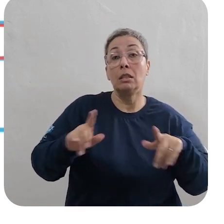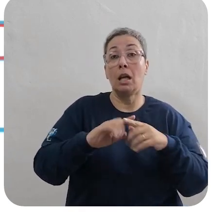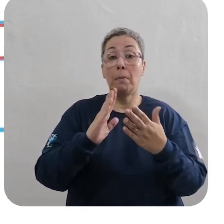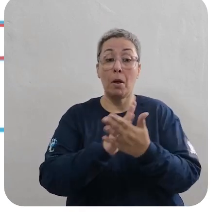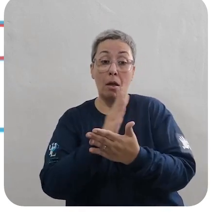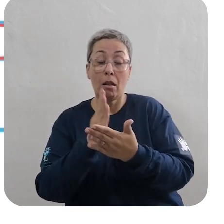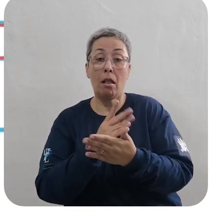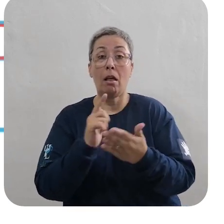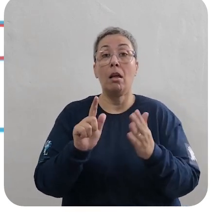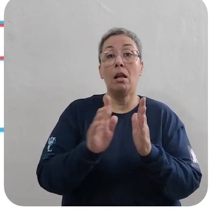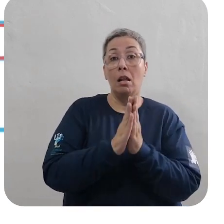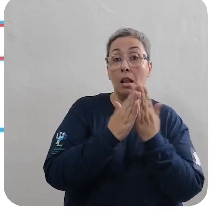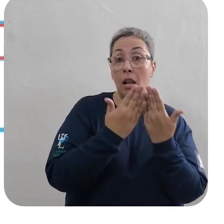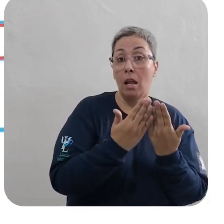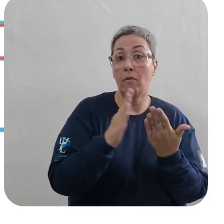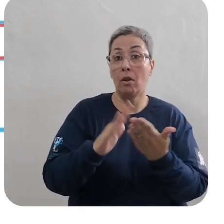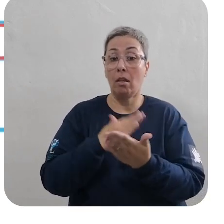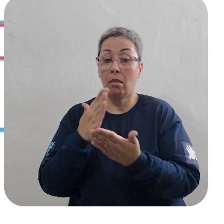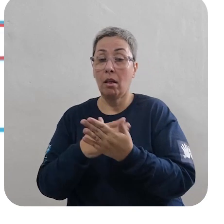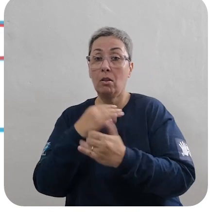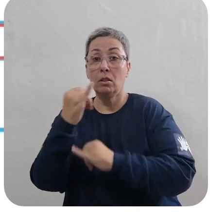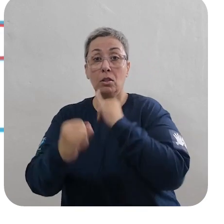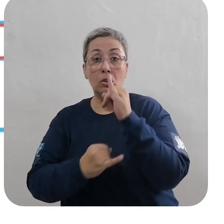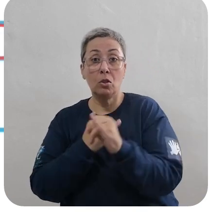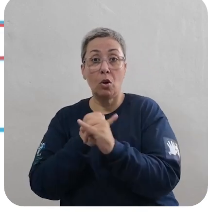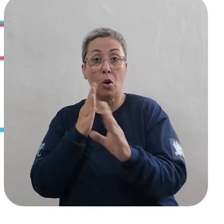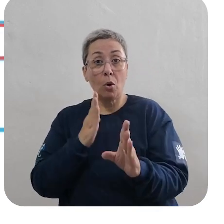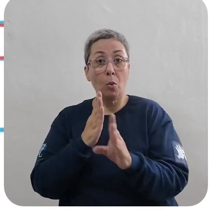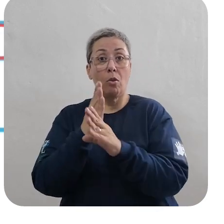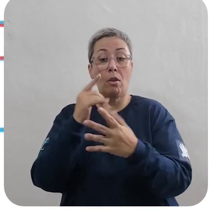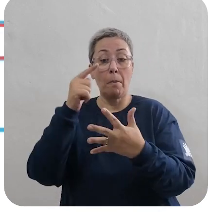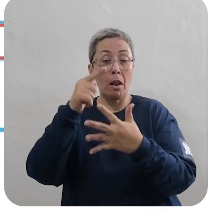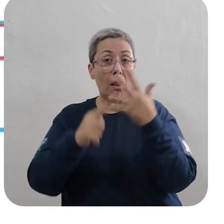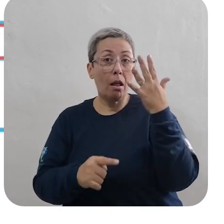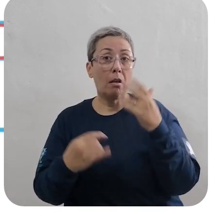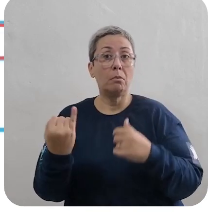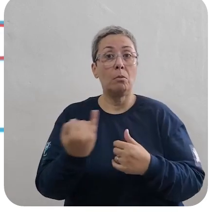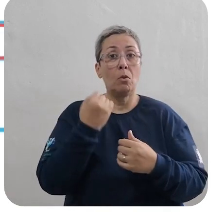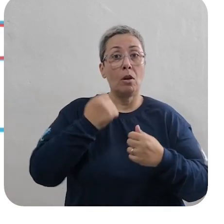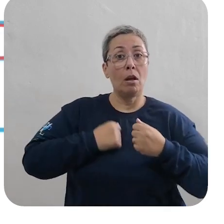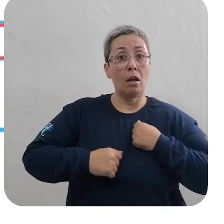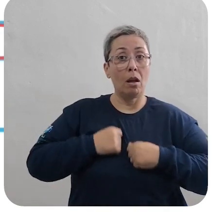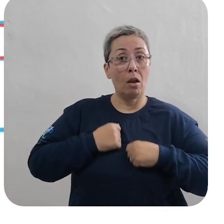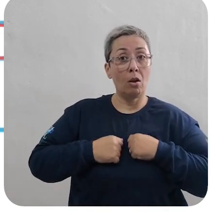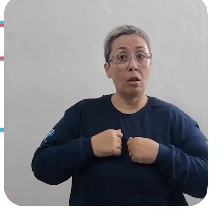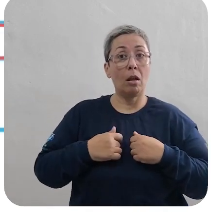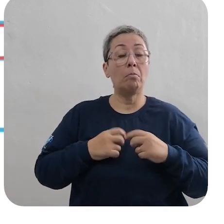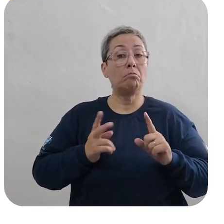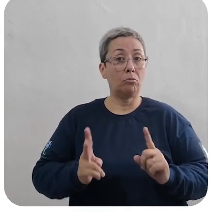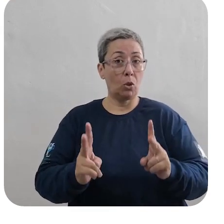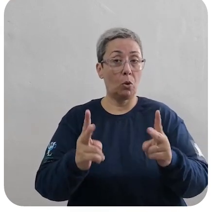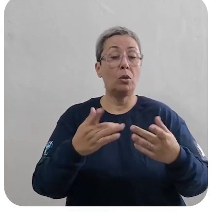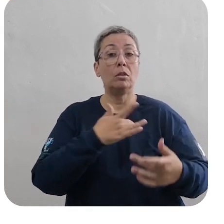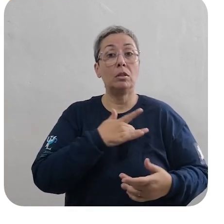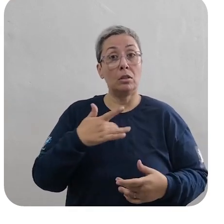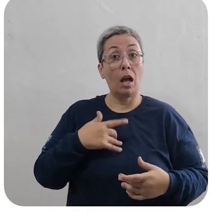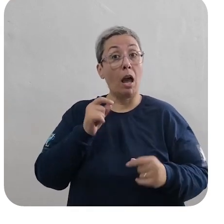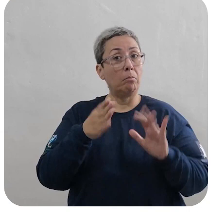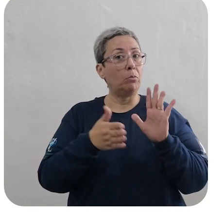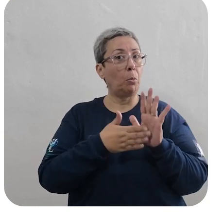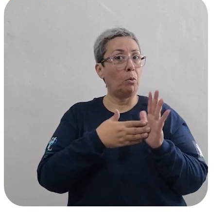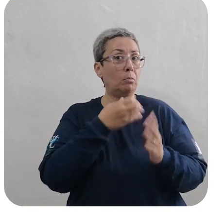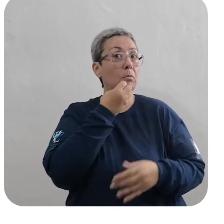manuseiem livros, revistas, internet para encontrar elementos importantes para a higiene e manutenção da saúde é uma